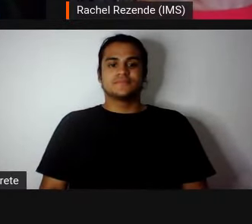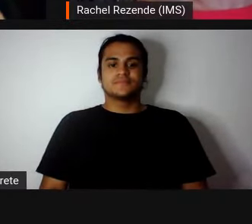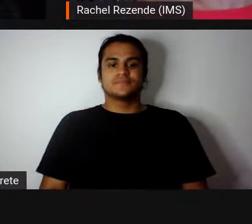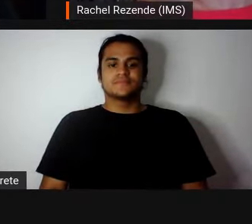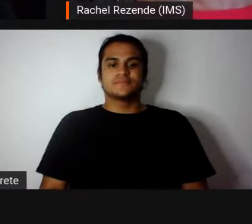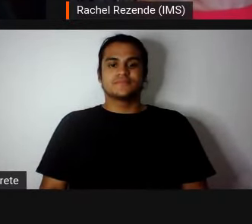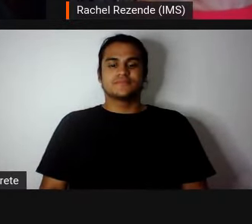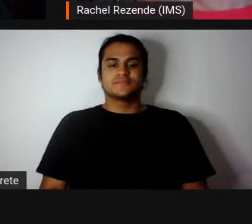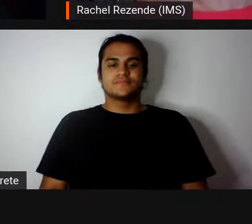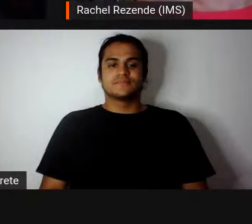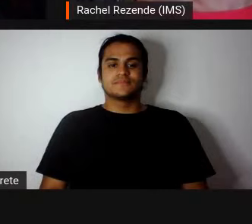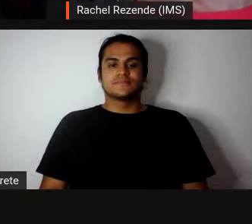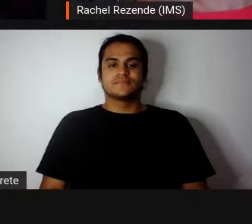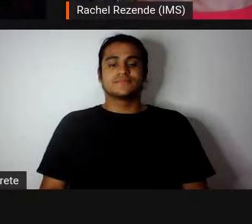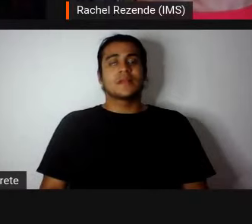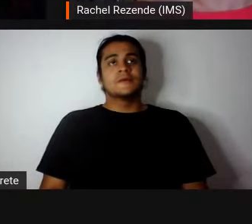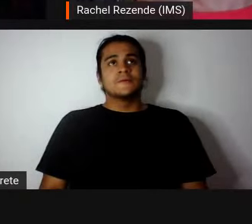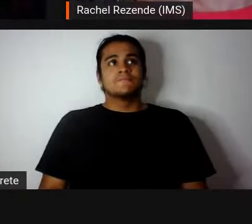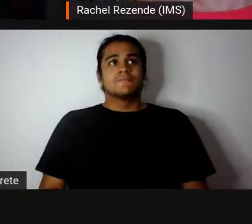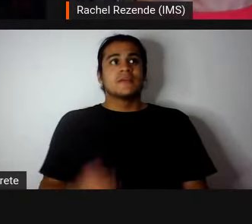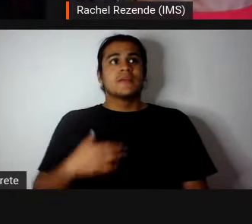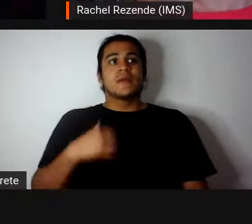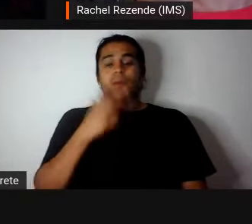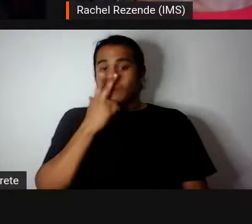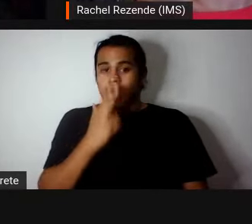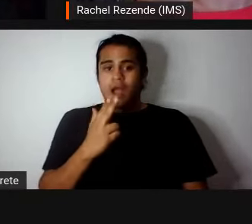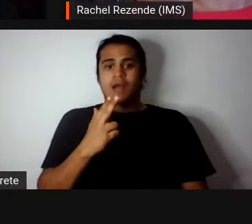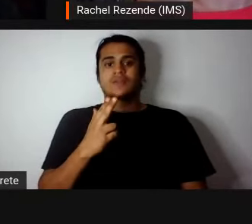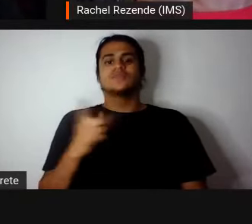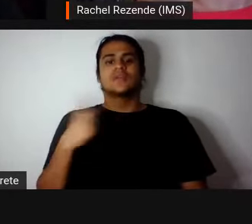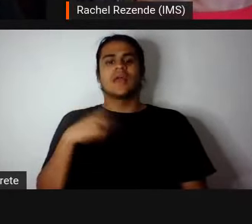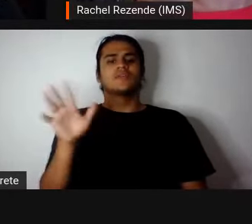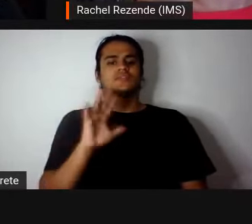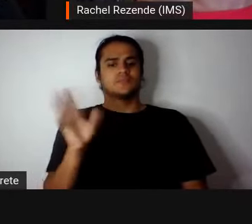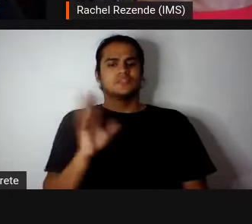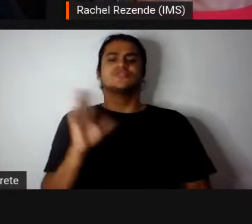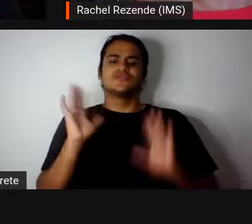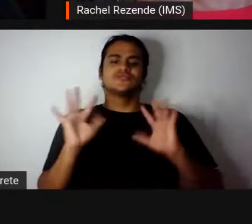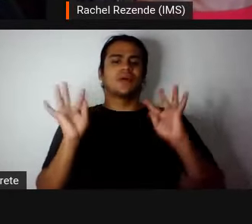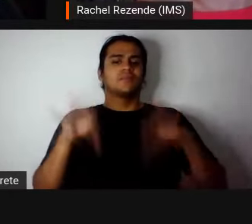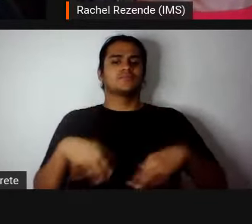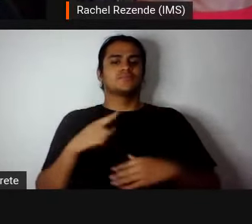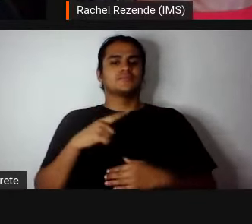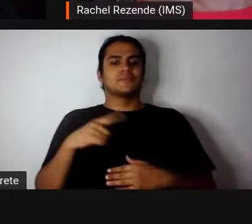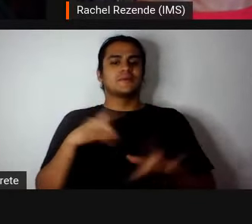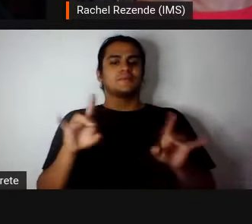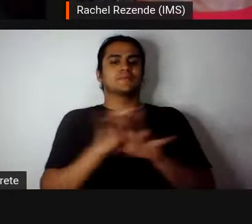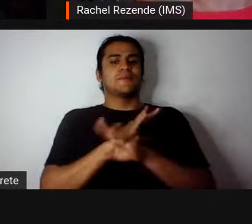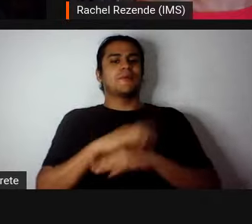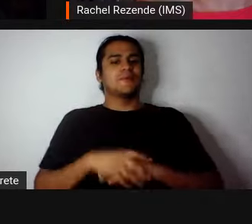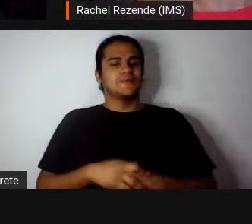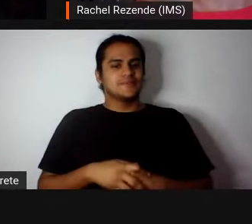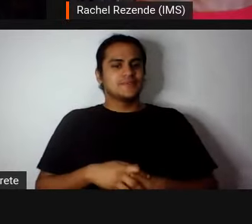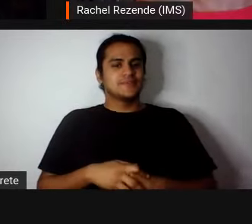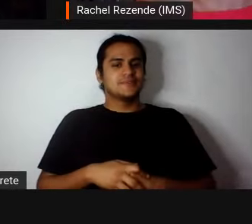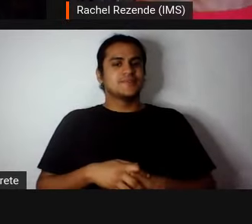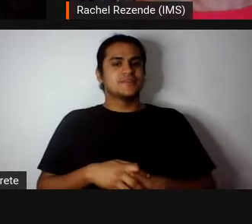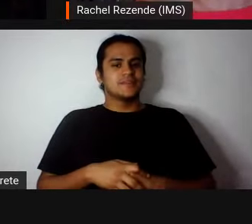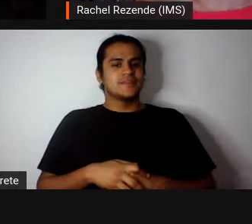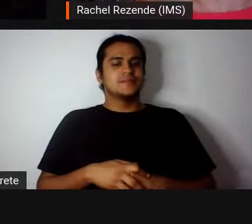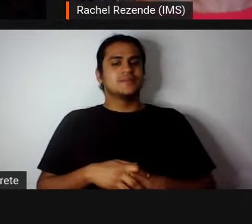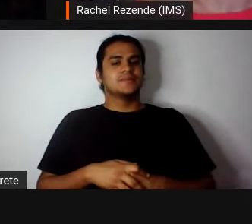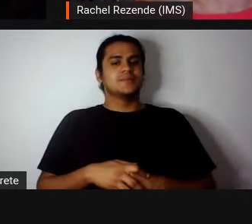Agradeço. Eu acho que a minha despedida foi bem feita aí. Foi maravilhosa. Realmente,